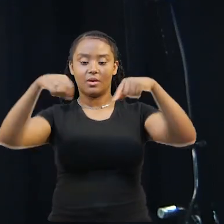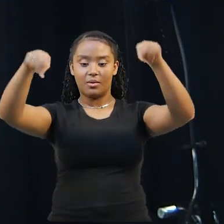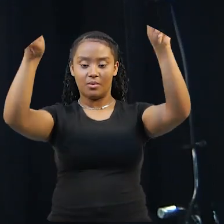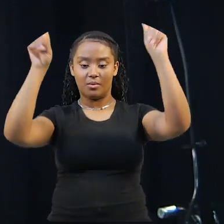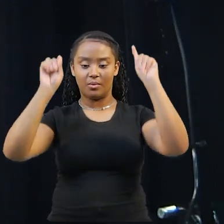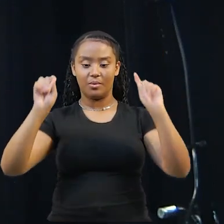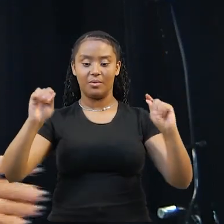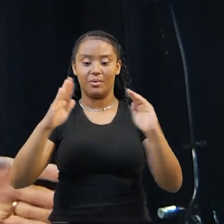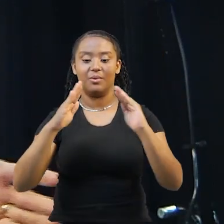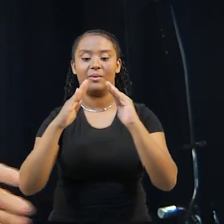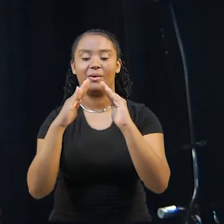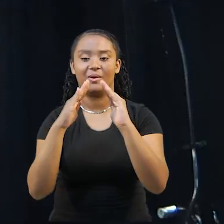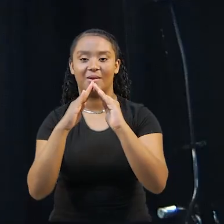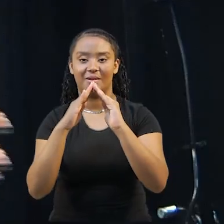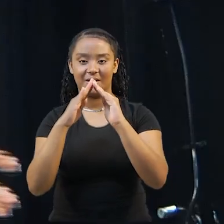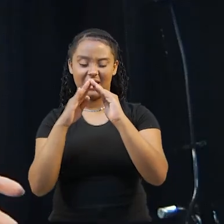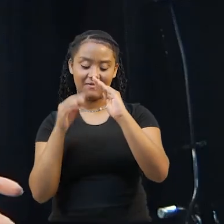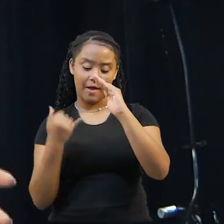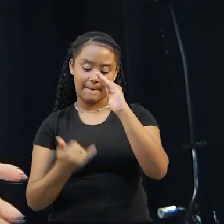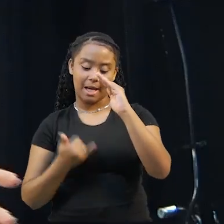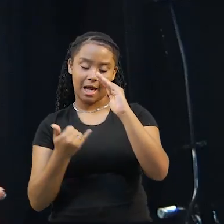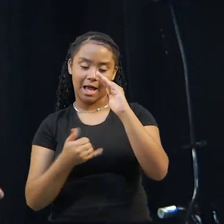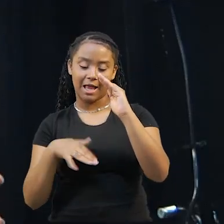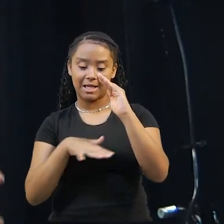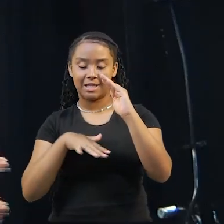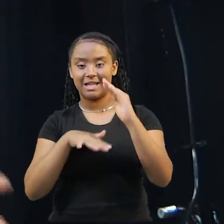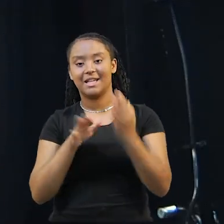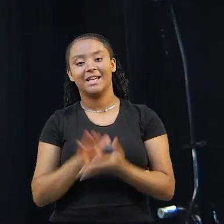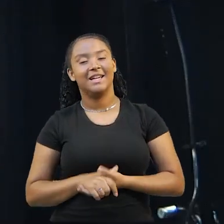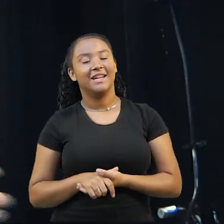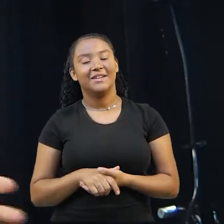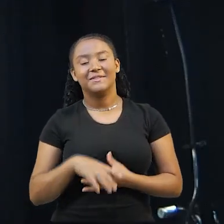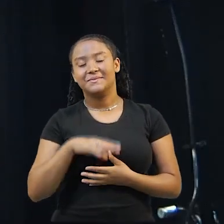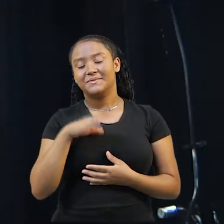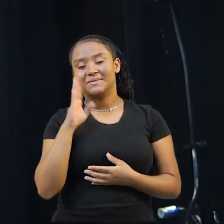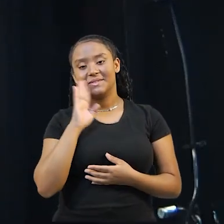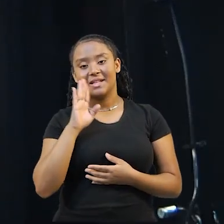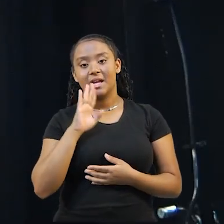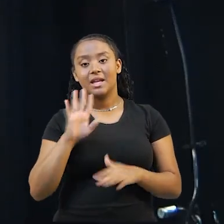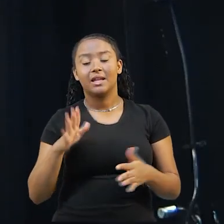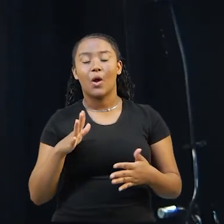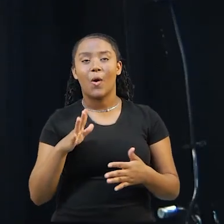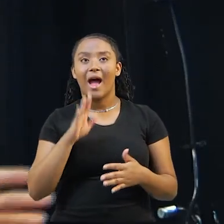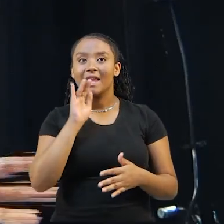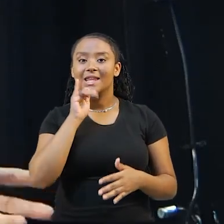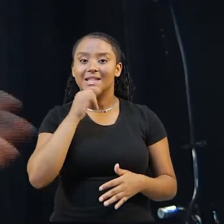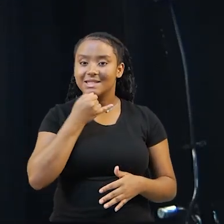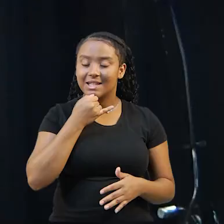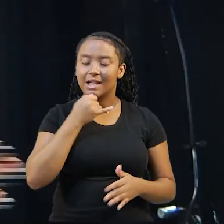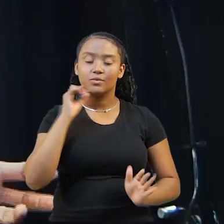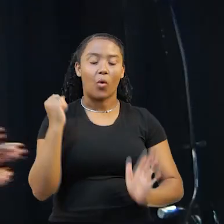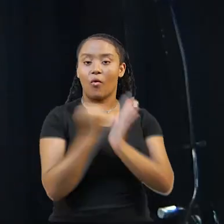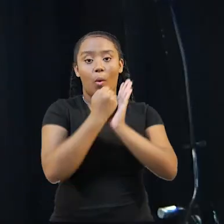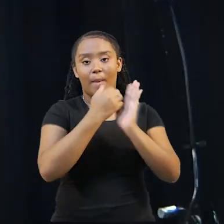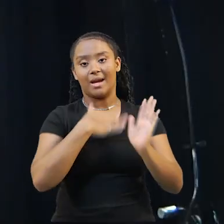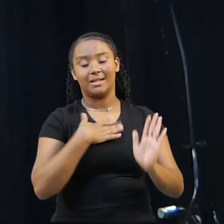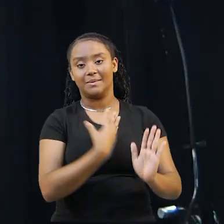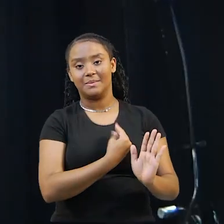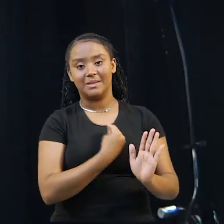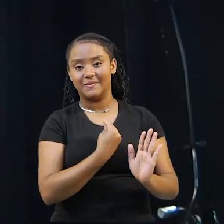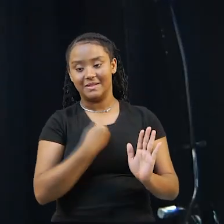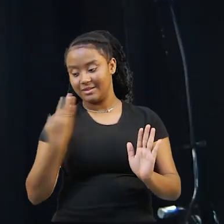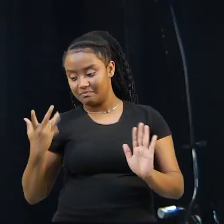Então, a tristeza não foi um marco principal na minha infância, sabe? Eu acho que eu tenho outras